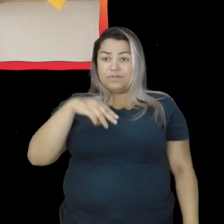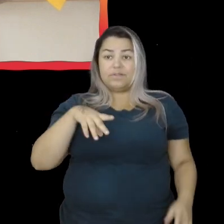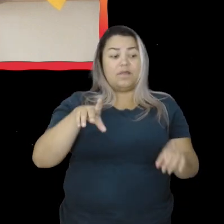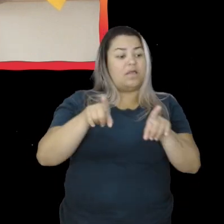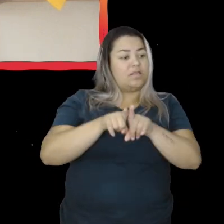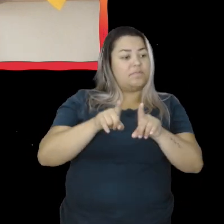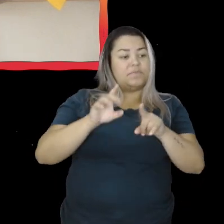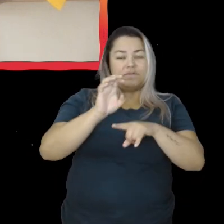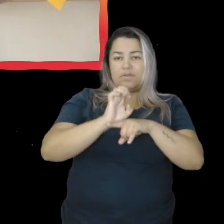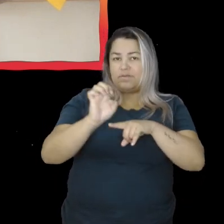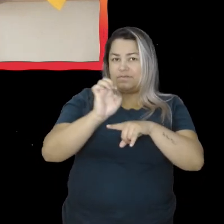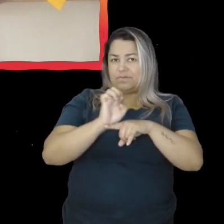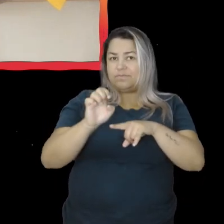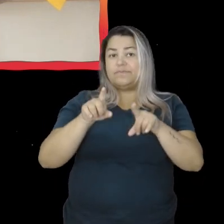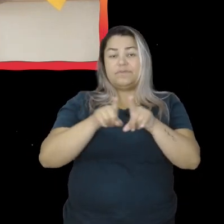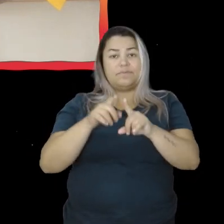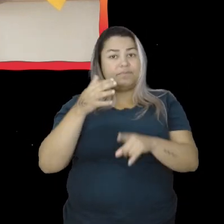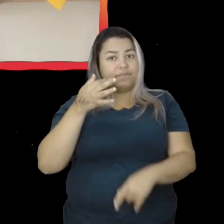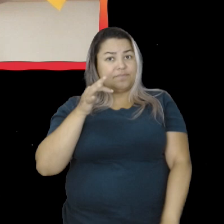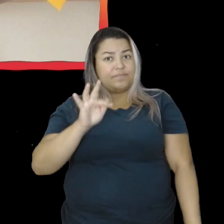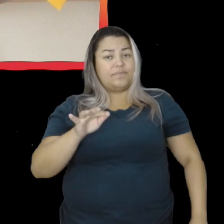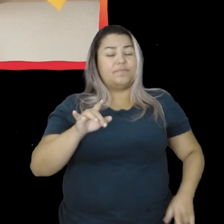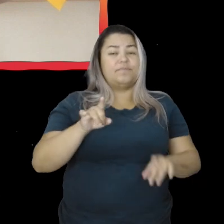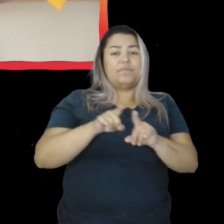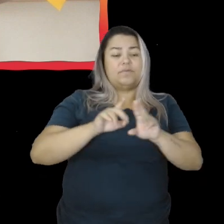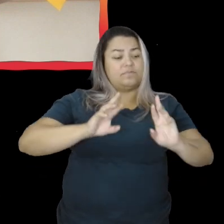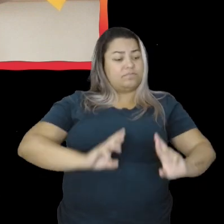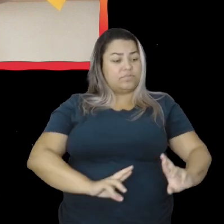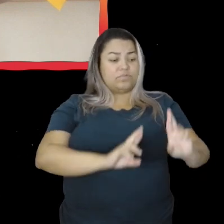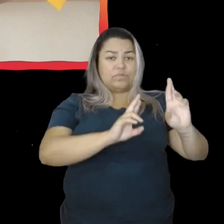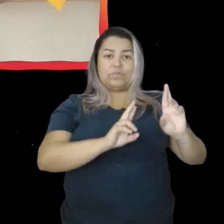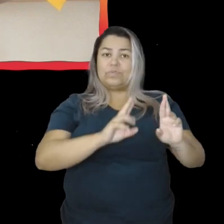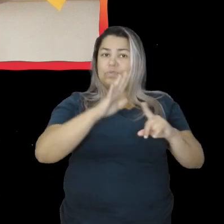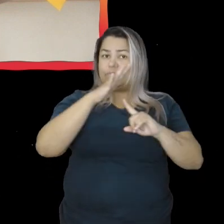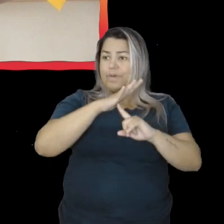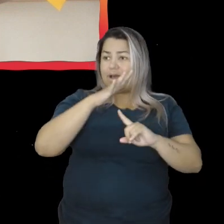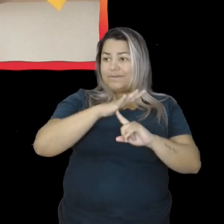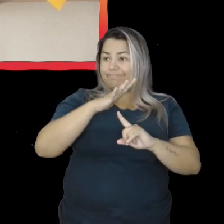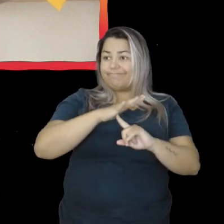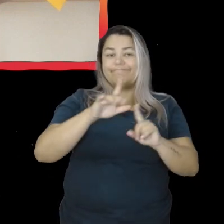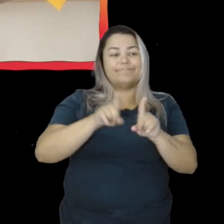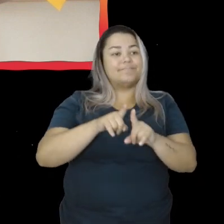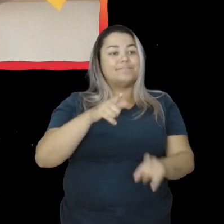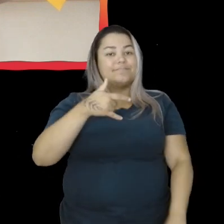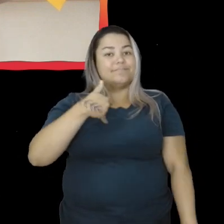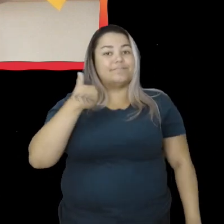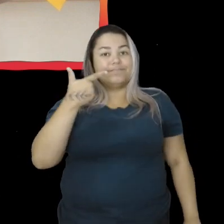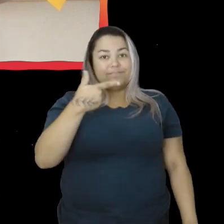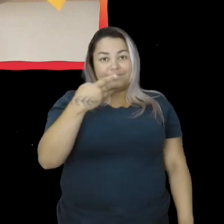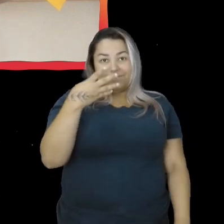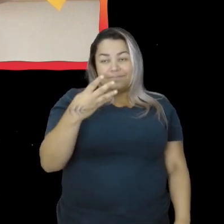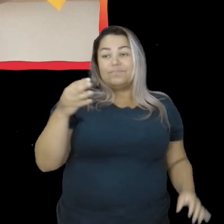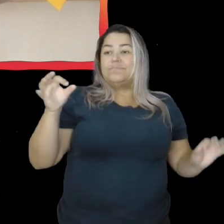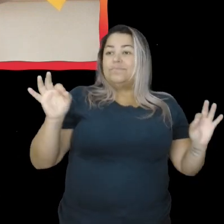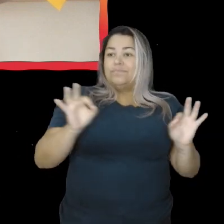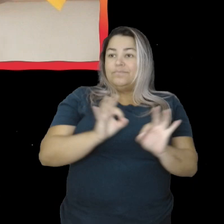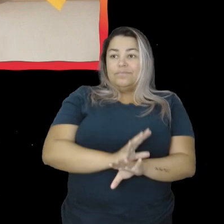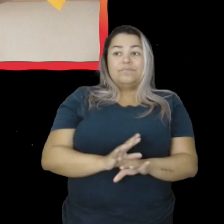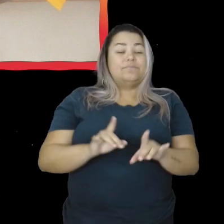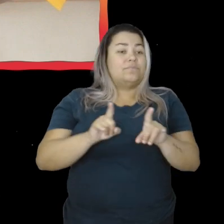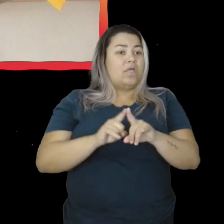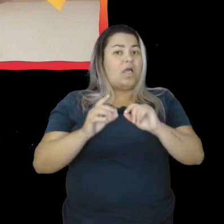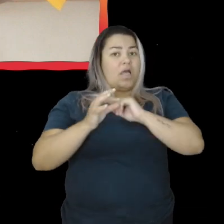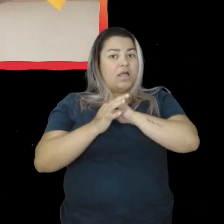deputada estadual da nossa federação, da Federação da Esperança aqui no Pará também. Tenho 24 anos, estou concluindo o curso de arquitetura